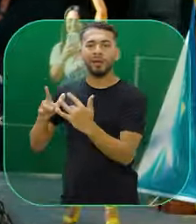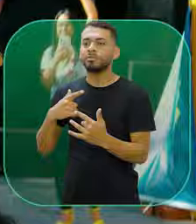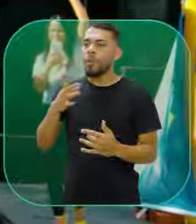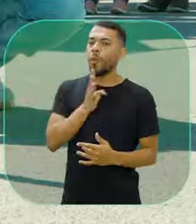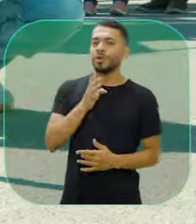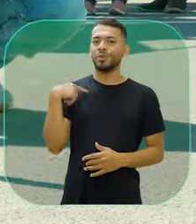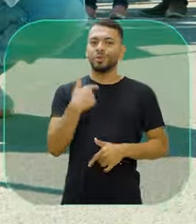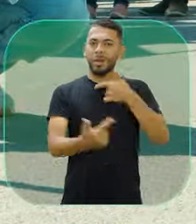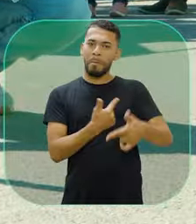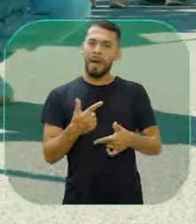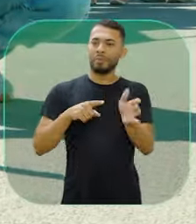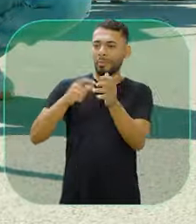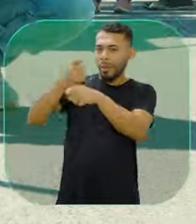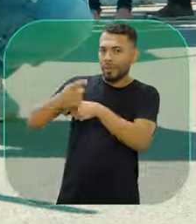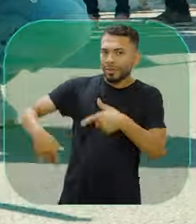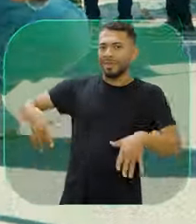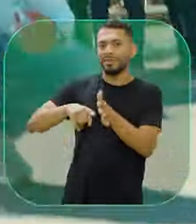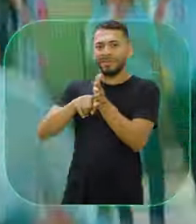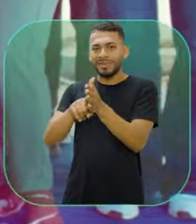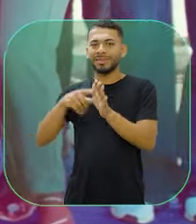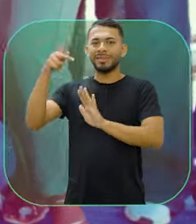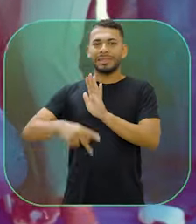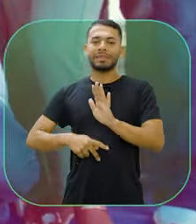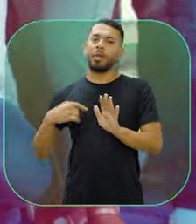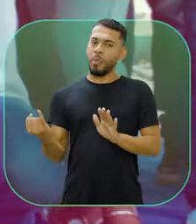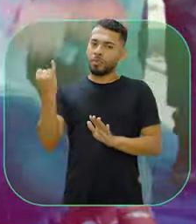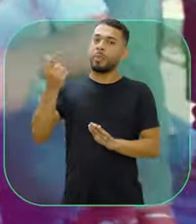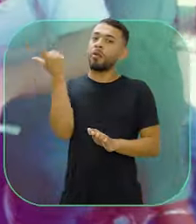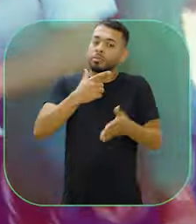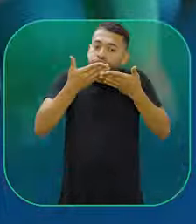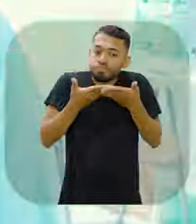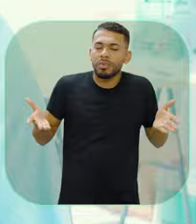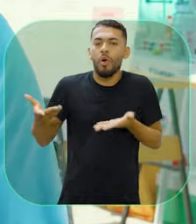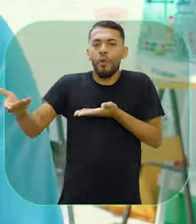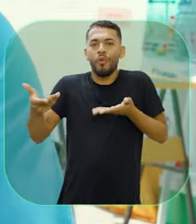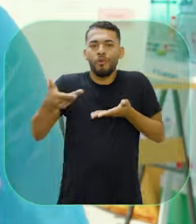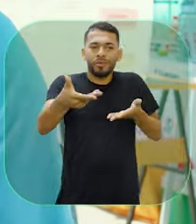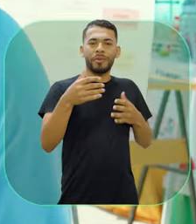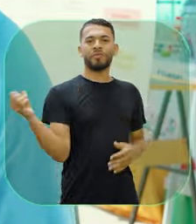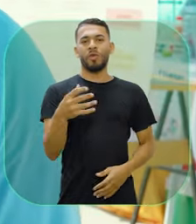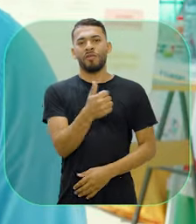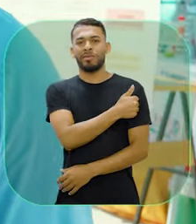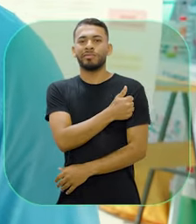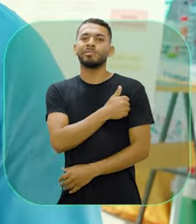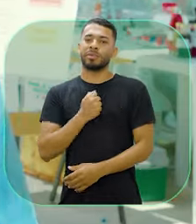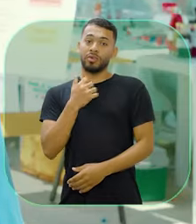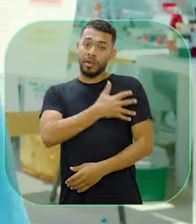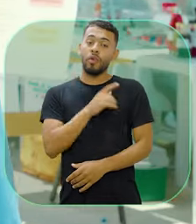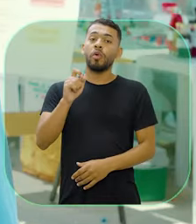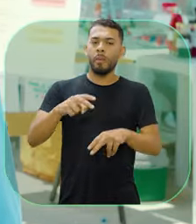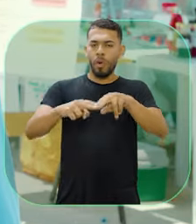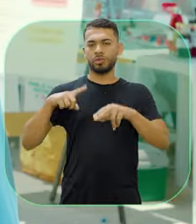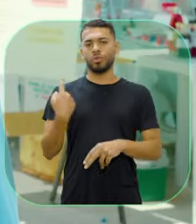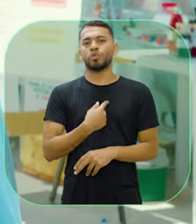com os nossos trabalhos, com os nossos projetos, é de fundamental importância para abrir mais as portas da instituição, que chame novos estudantes para a instituição a